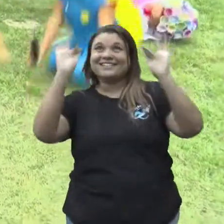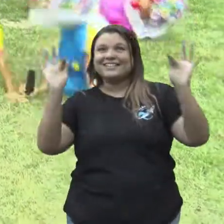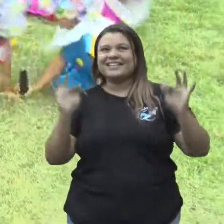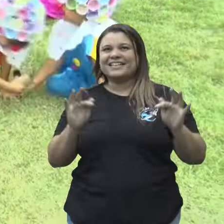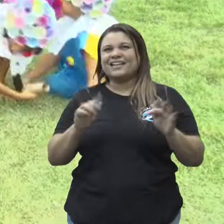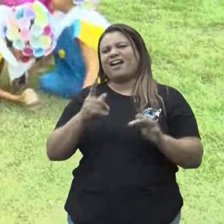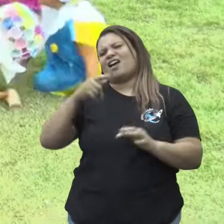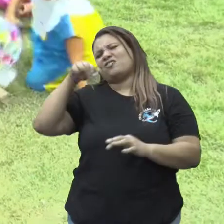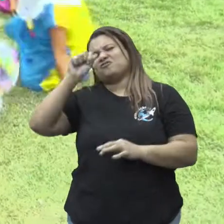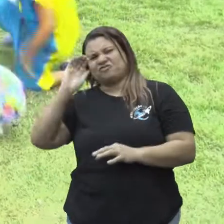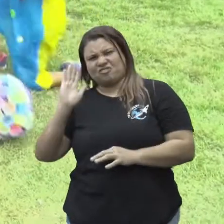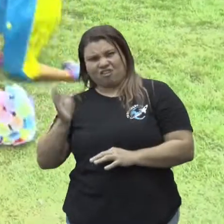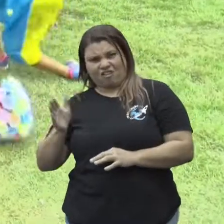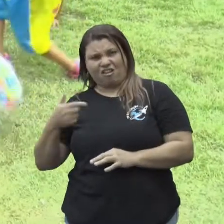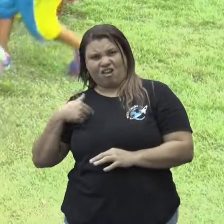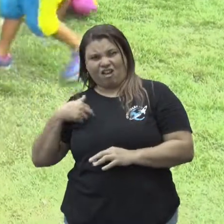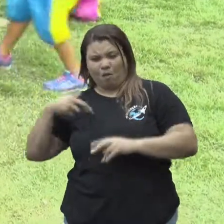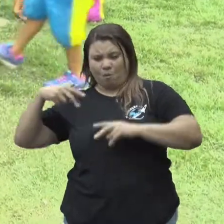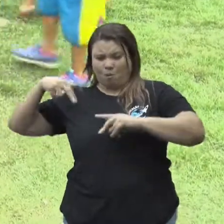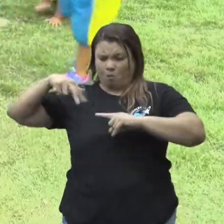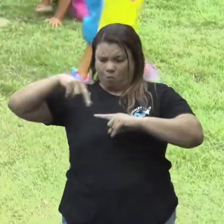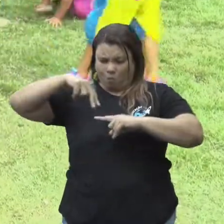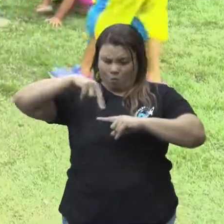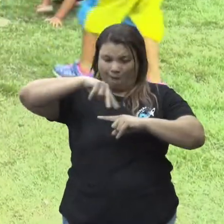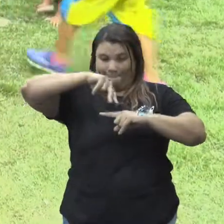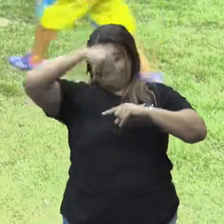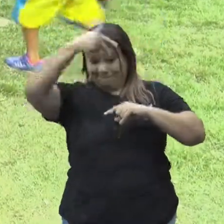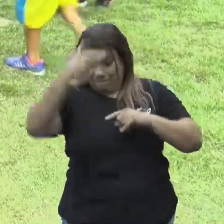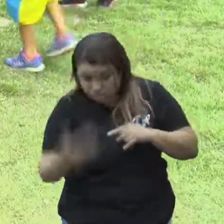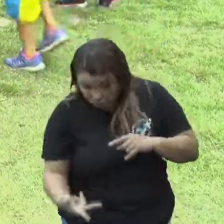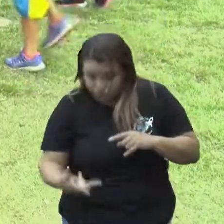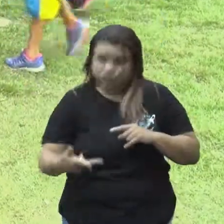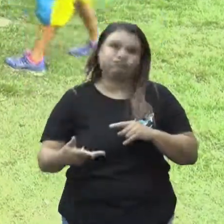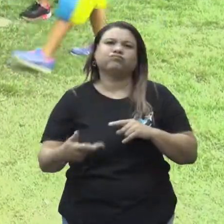caí do trapézio e quebrei meu nariz.